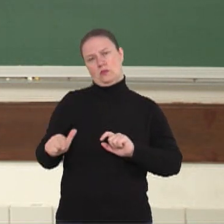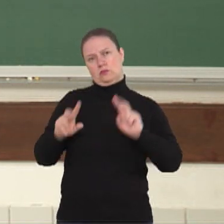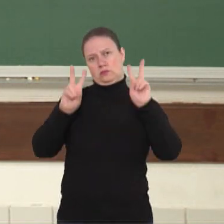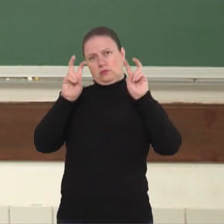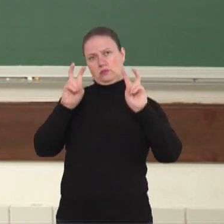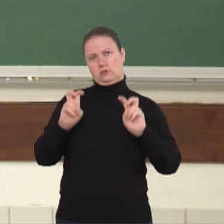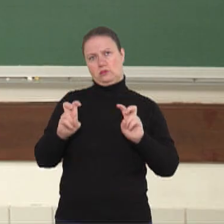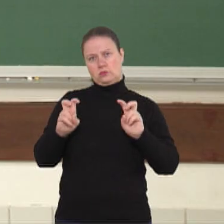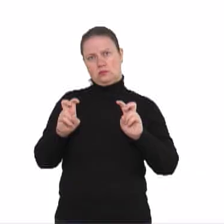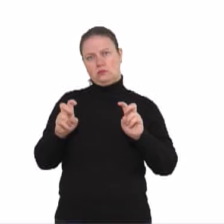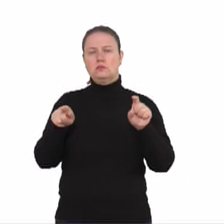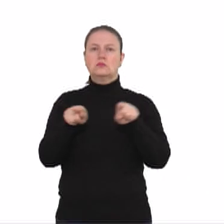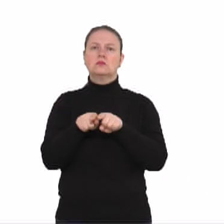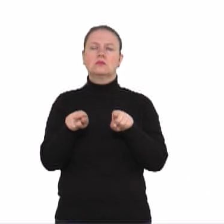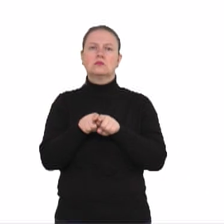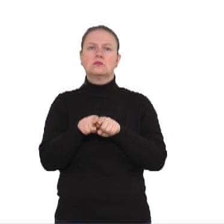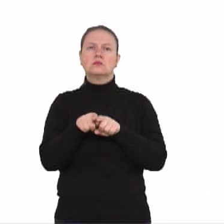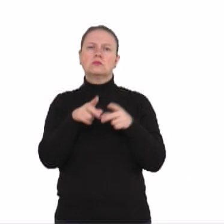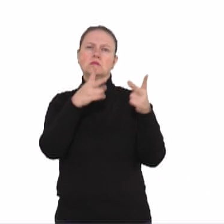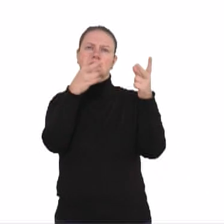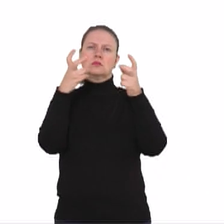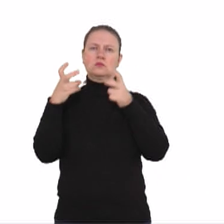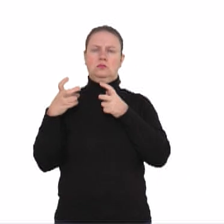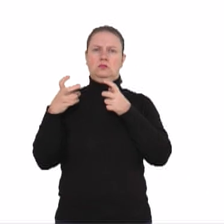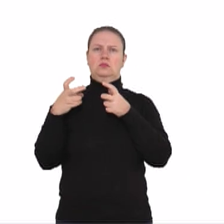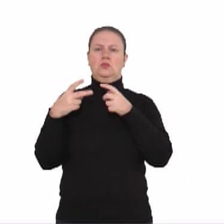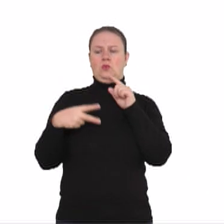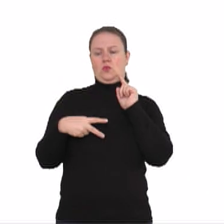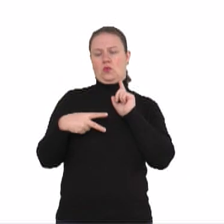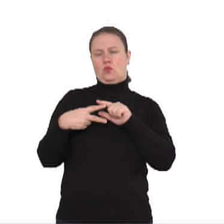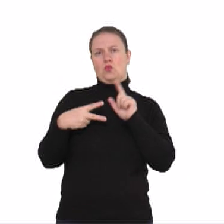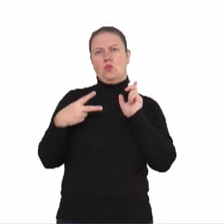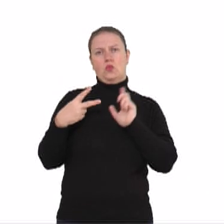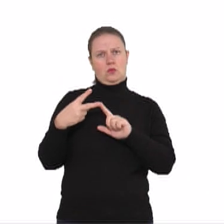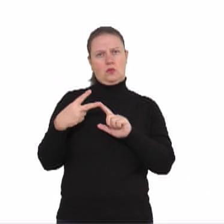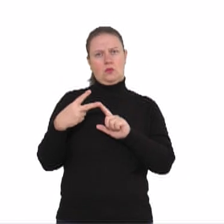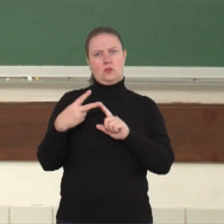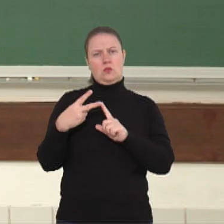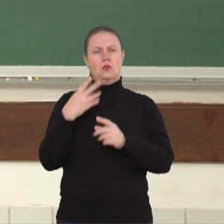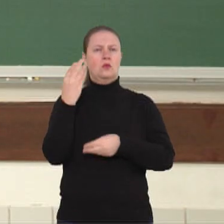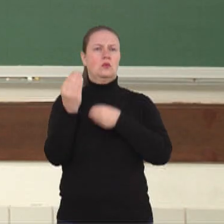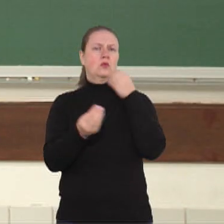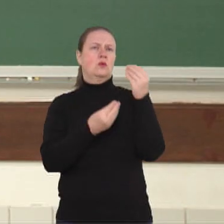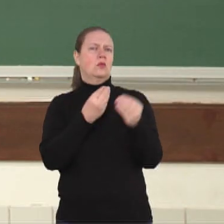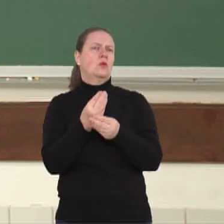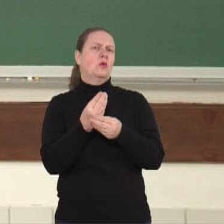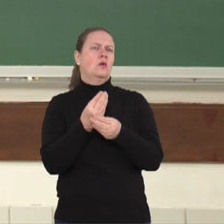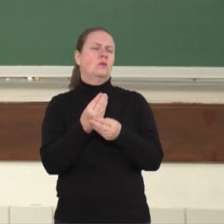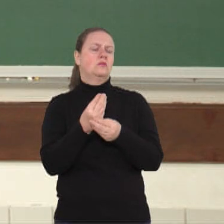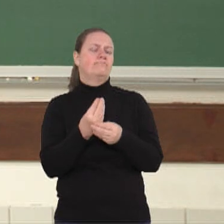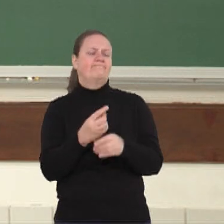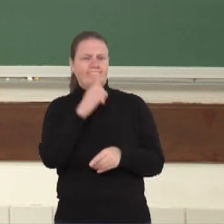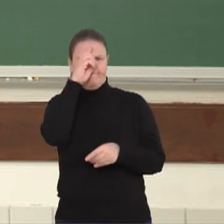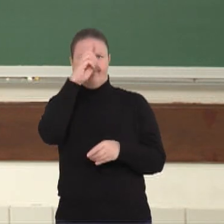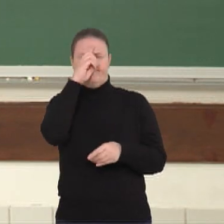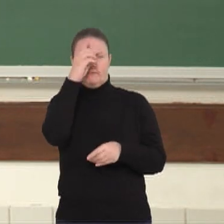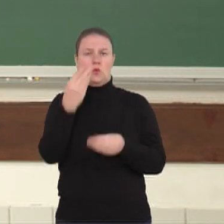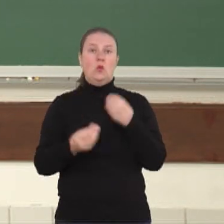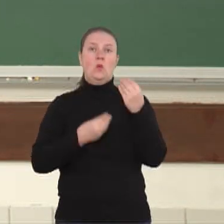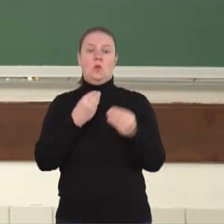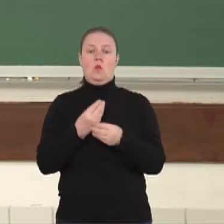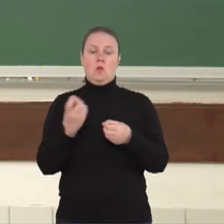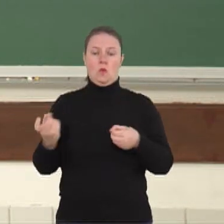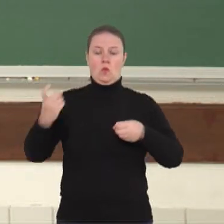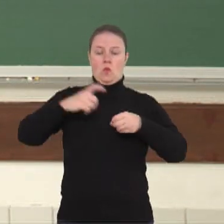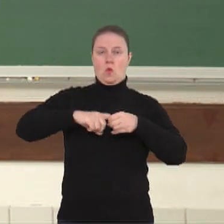muitas resenhas. Mas eu quero que você analise os 2. Como que se elabora? Um título de resenha, ele é como? Se a gente voltar para a